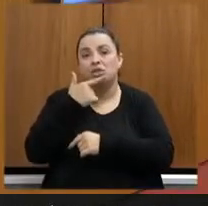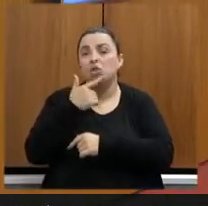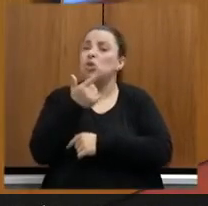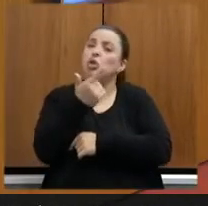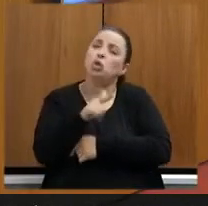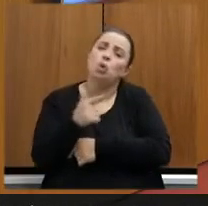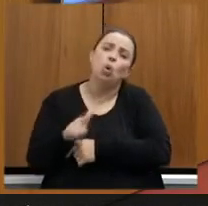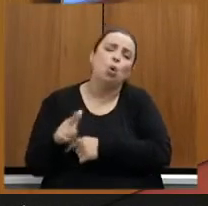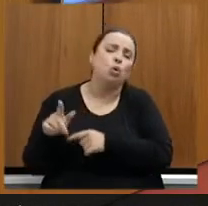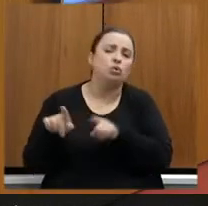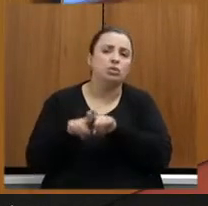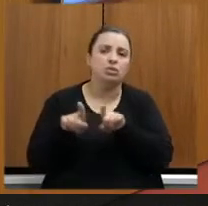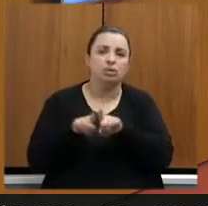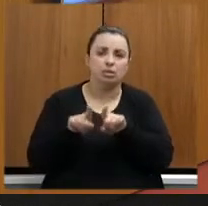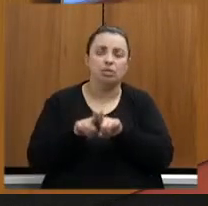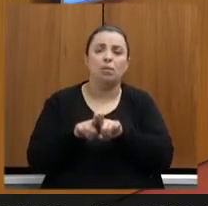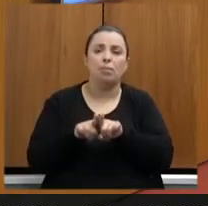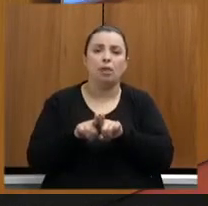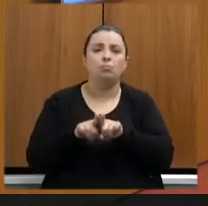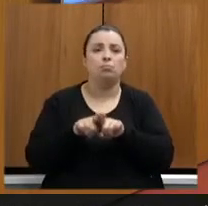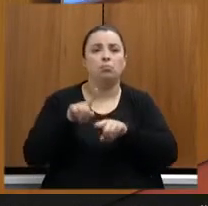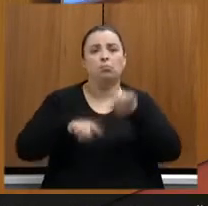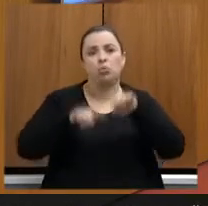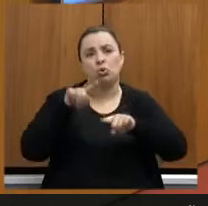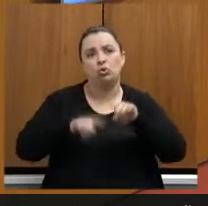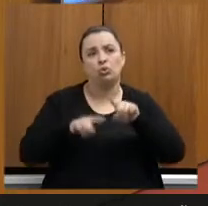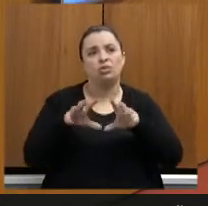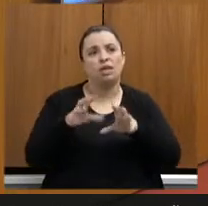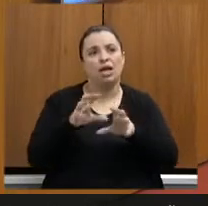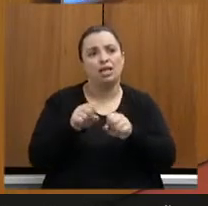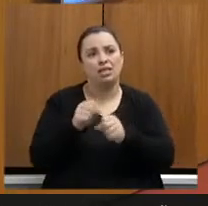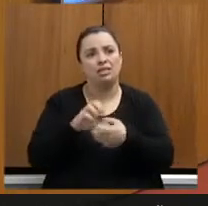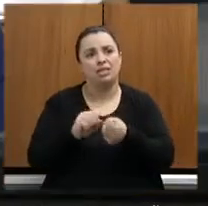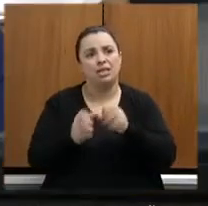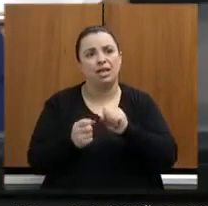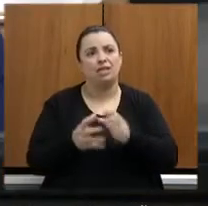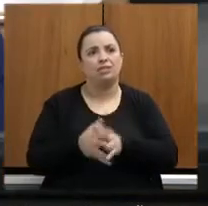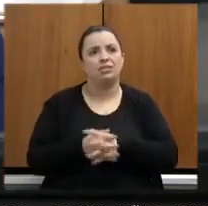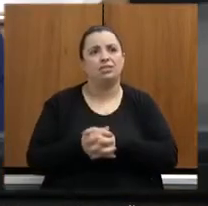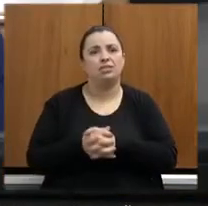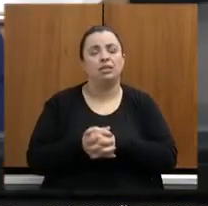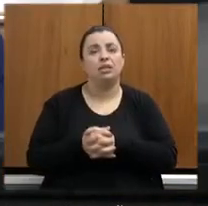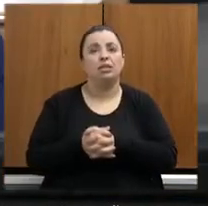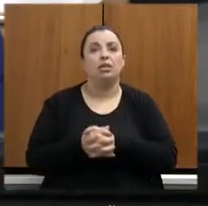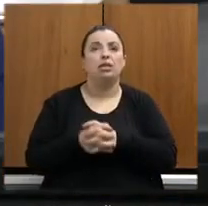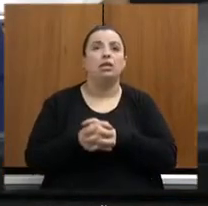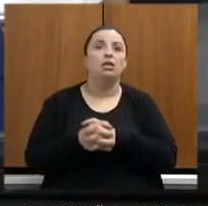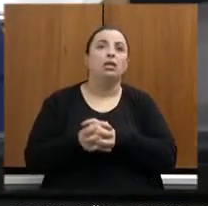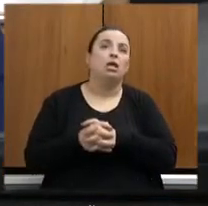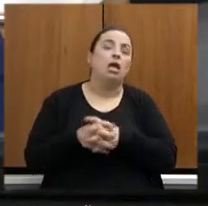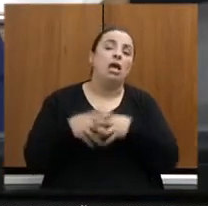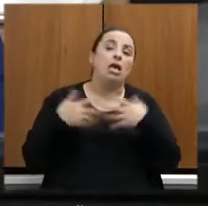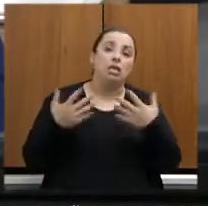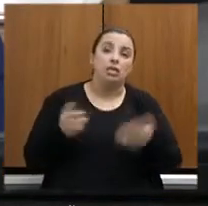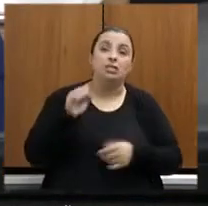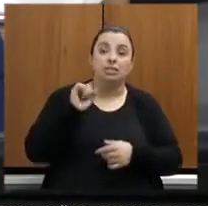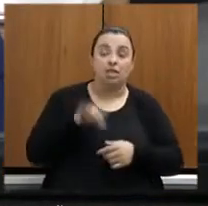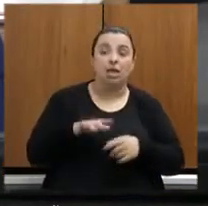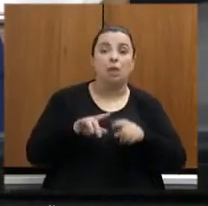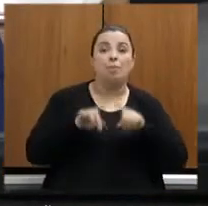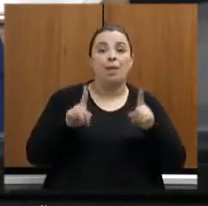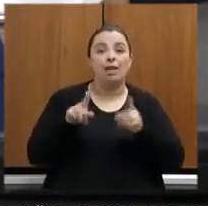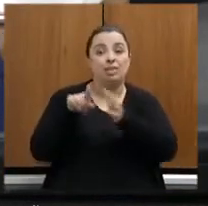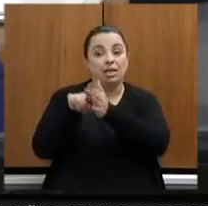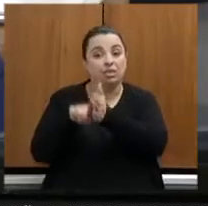vai poder o decreto permite isso e a gente não vê Office nenhum desde que o serviço de inspeção seja atuante